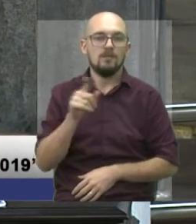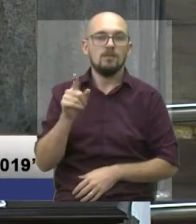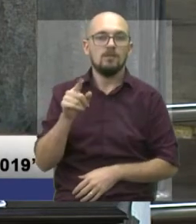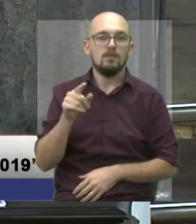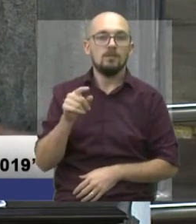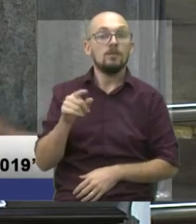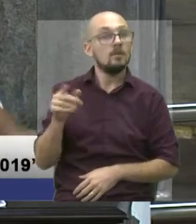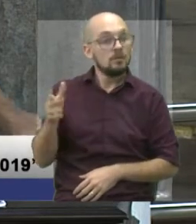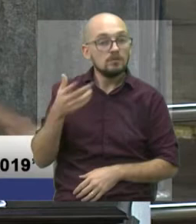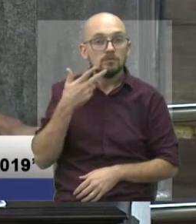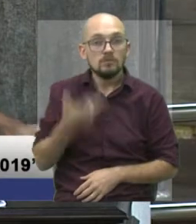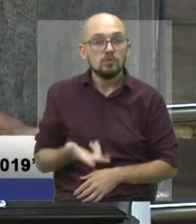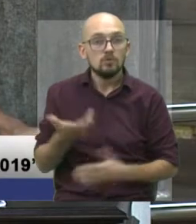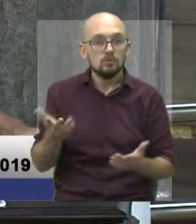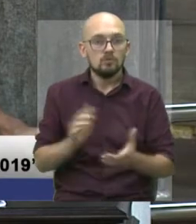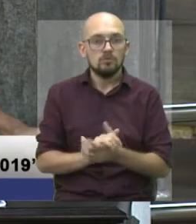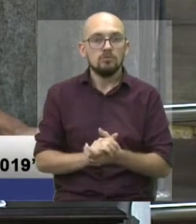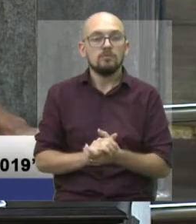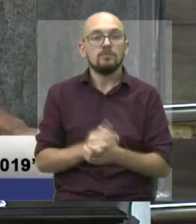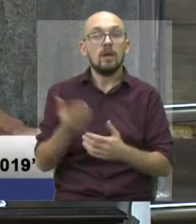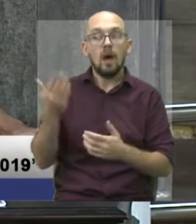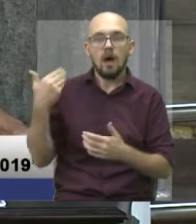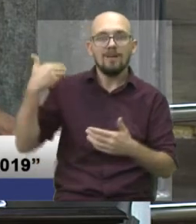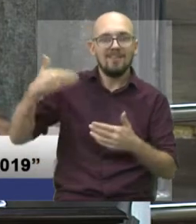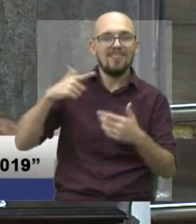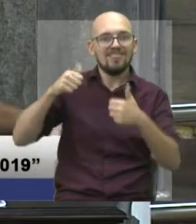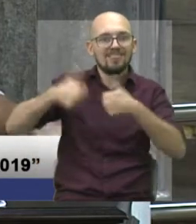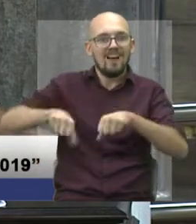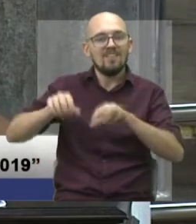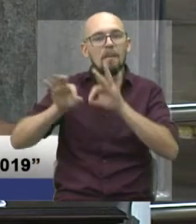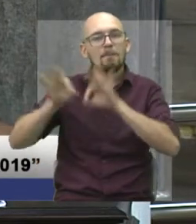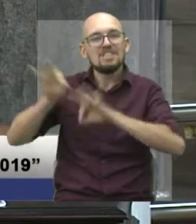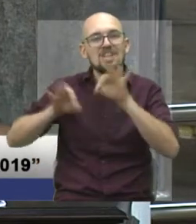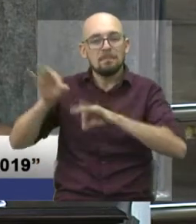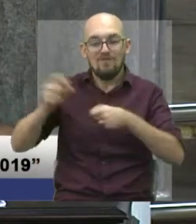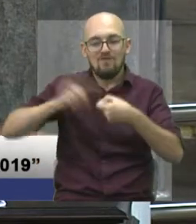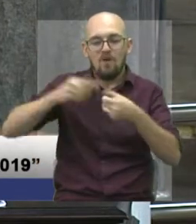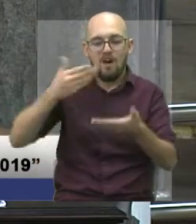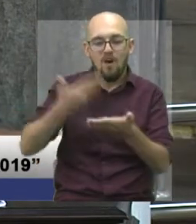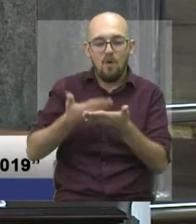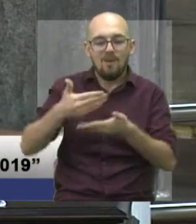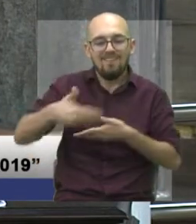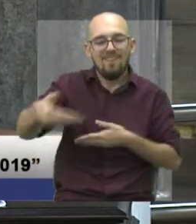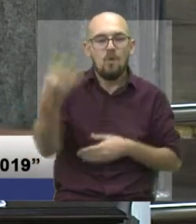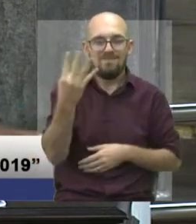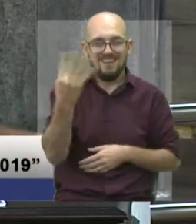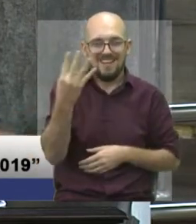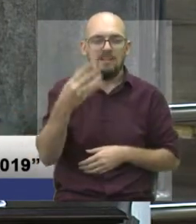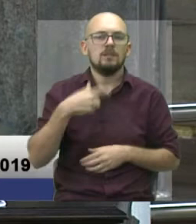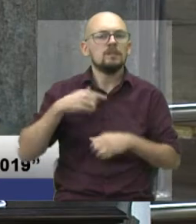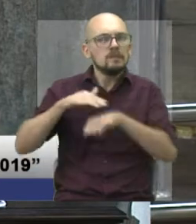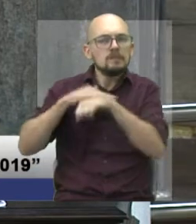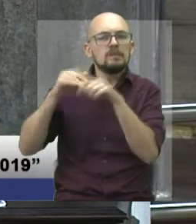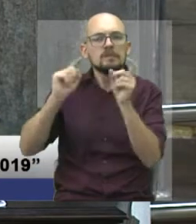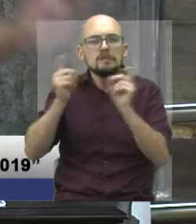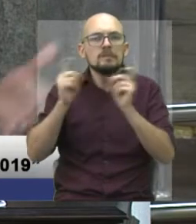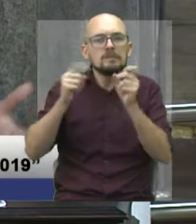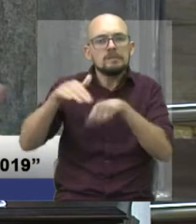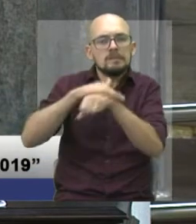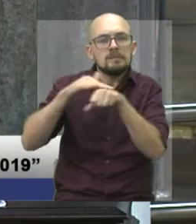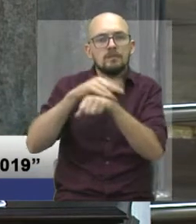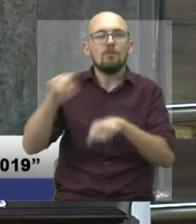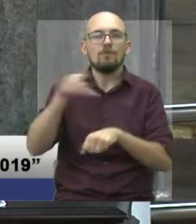nome deles, até agora estava em planejamento, replanejamento, para volta às aulas na quarta-feira, e aí nós falávamos exatamente isso, como é que a gente envolve o aluno,